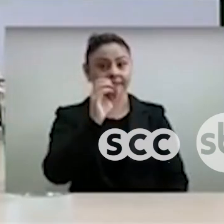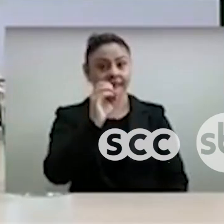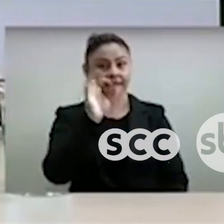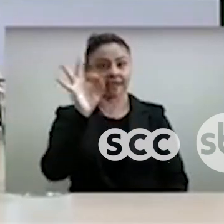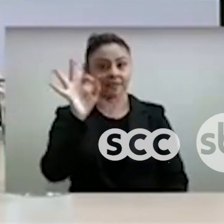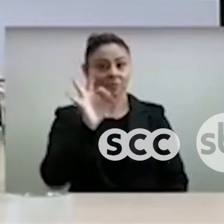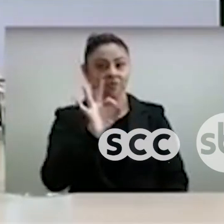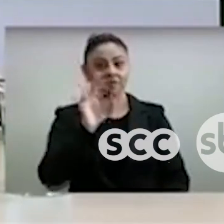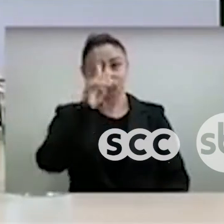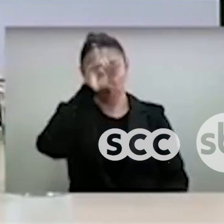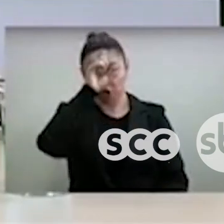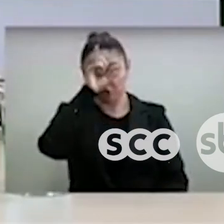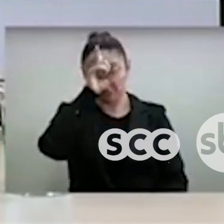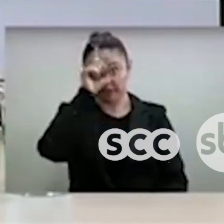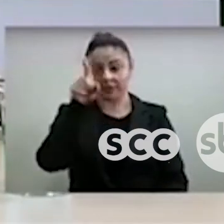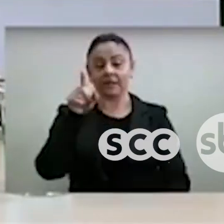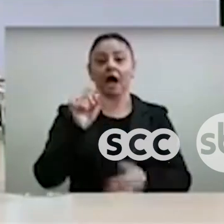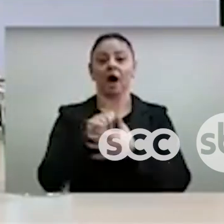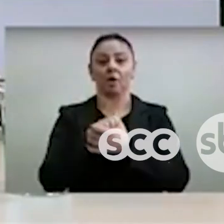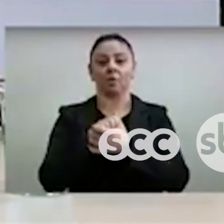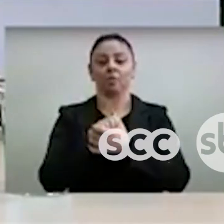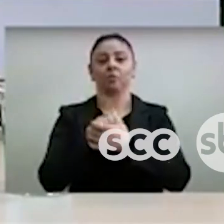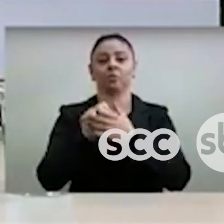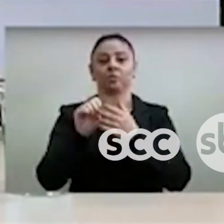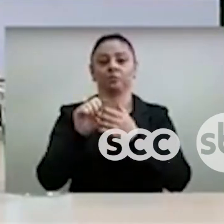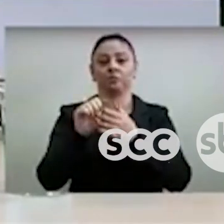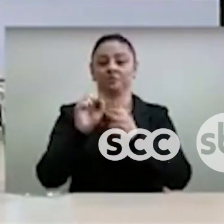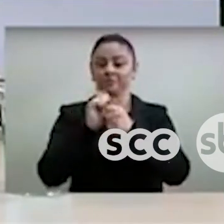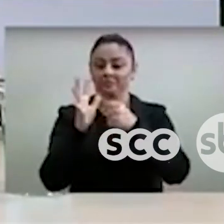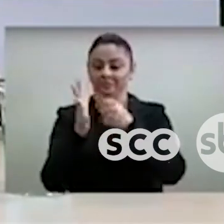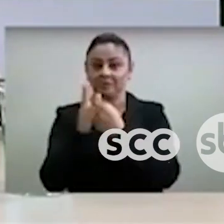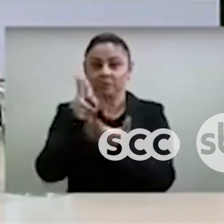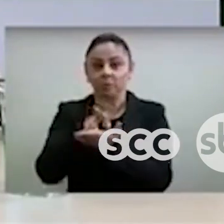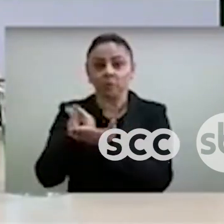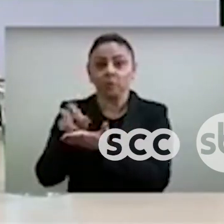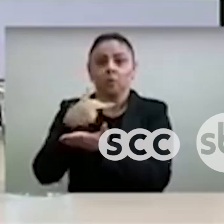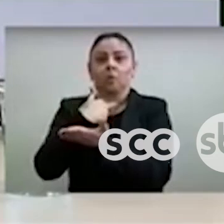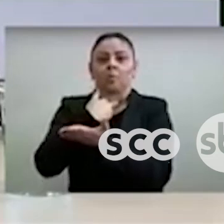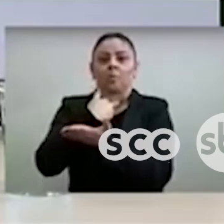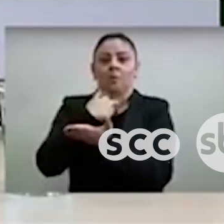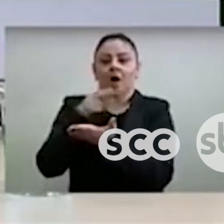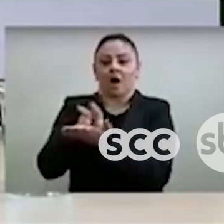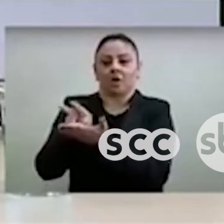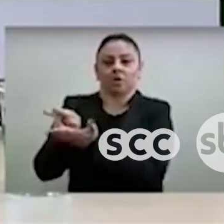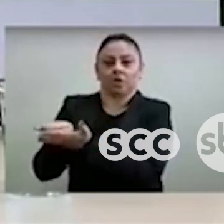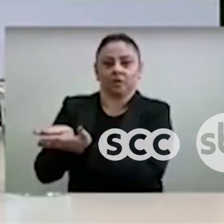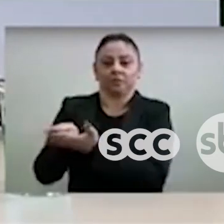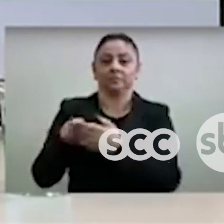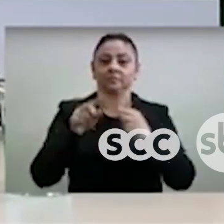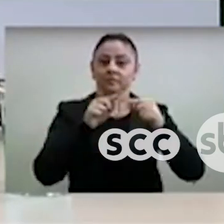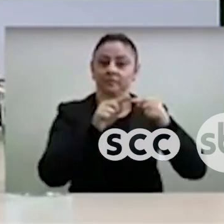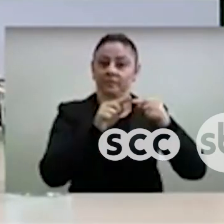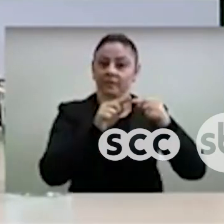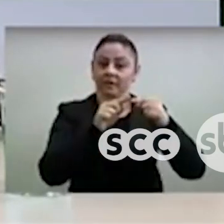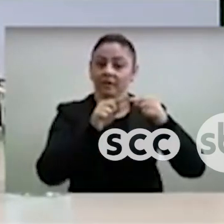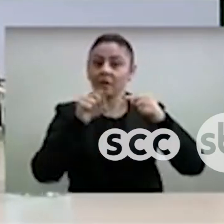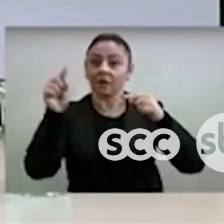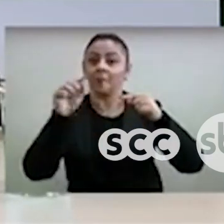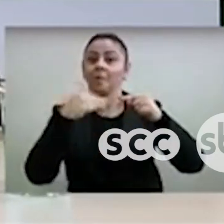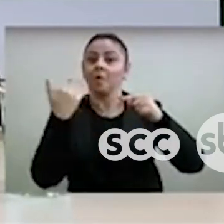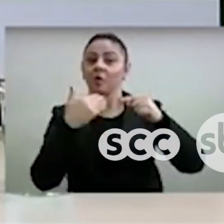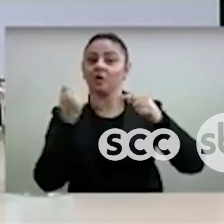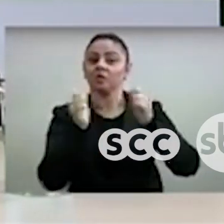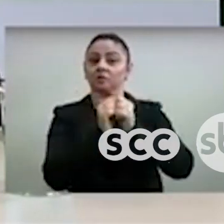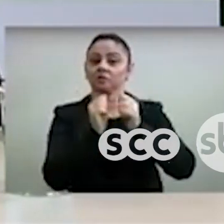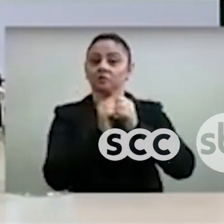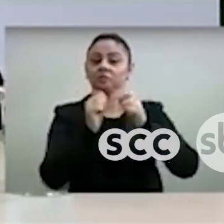de ocupação dos leitos hospitalares destinados ao Covid-19 e, ao mesmo tempo, a curva de casos e de óbito seja